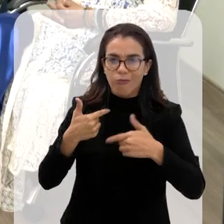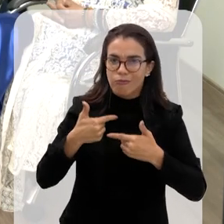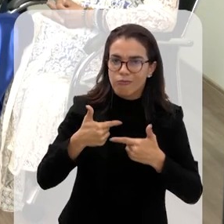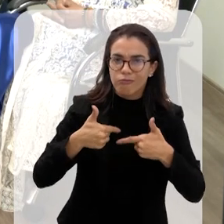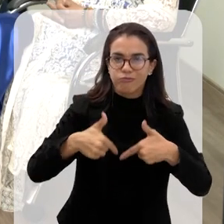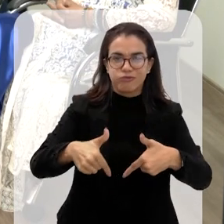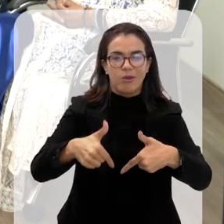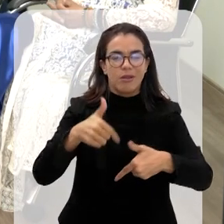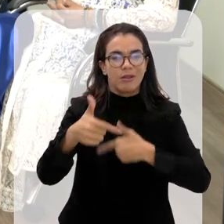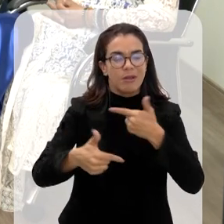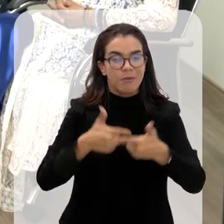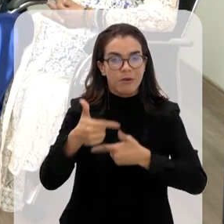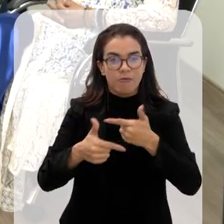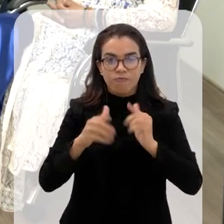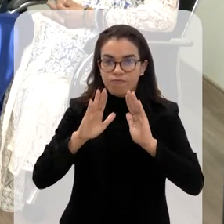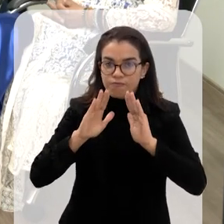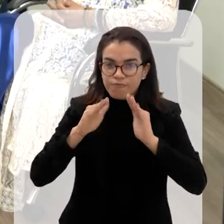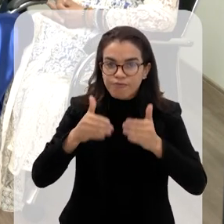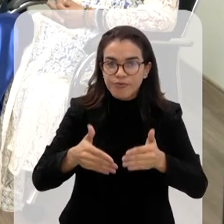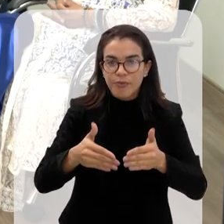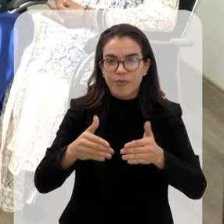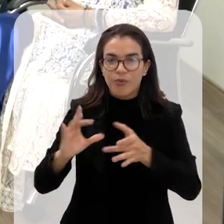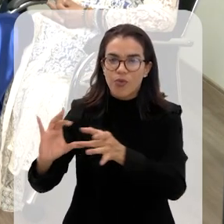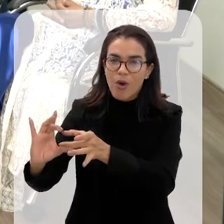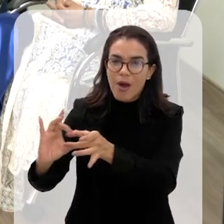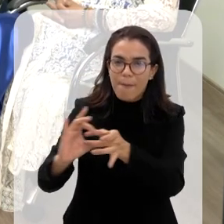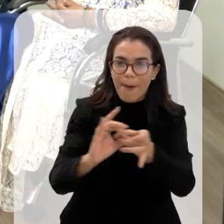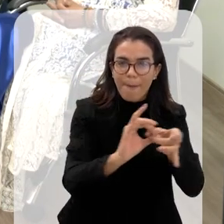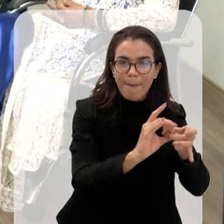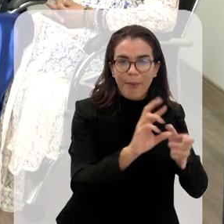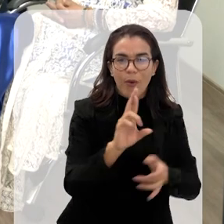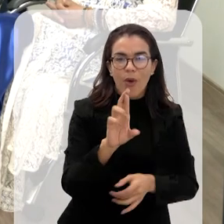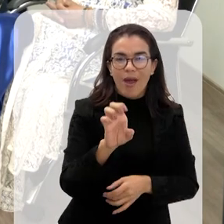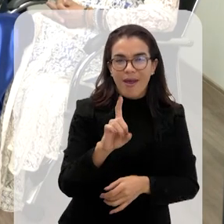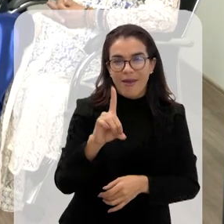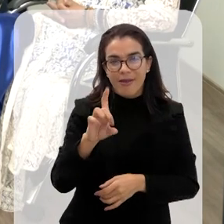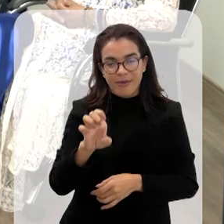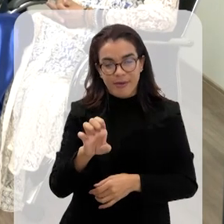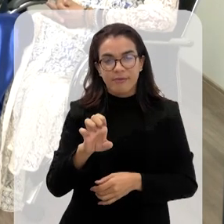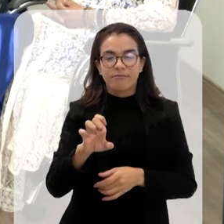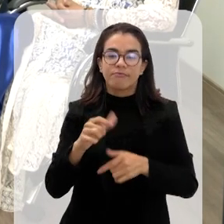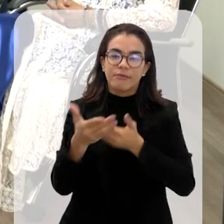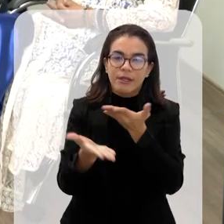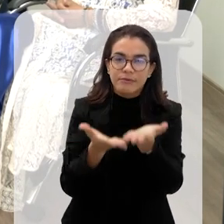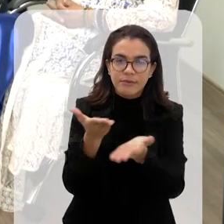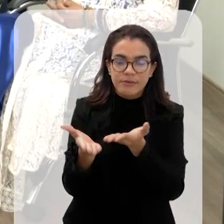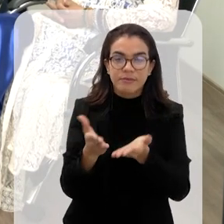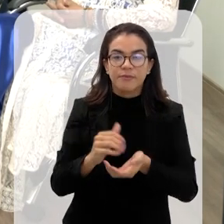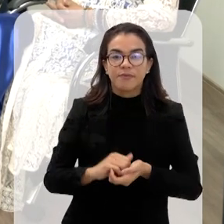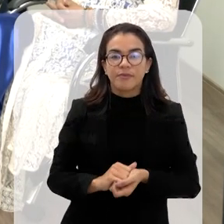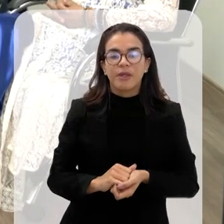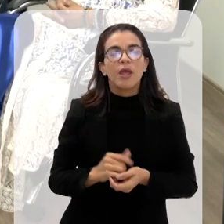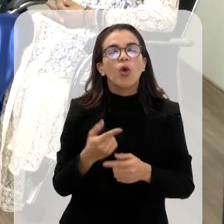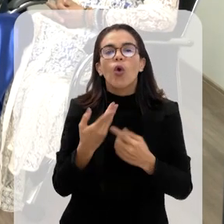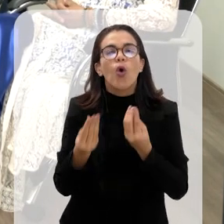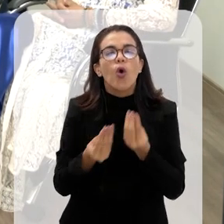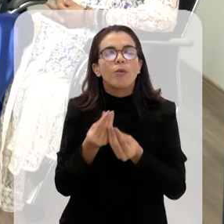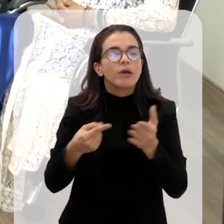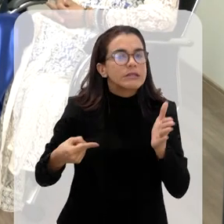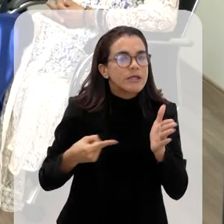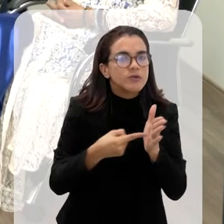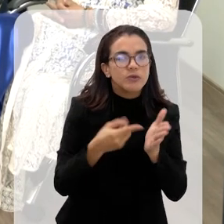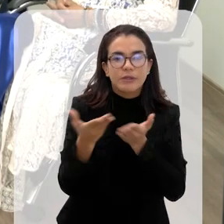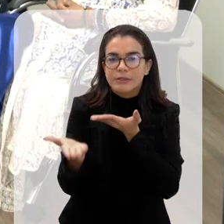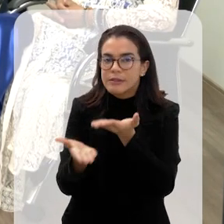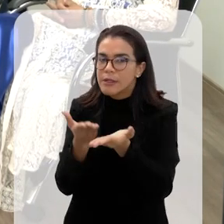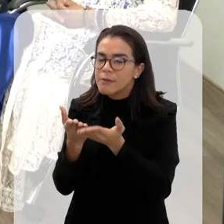elas criassem e que elas fossem o ponto focal dessa rede de enfrentamento à violência contra a mulher. E quando essa